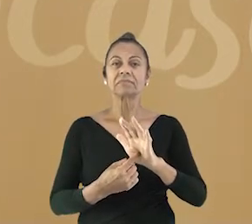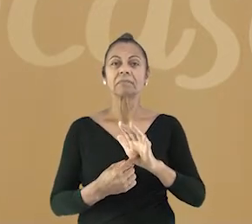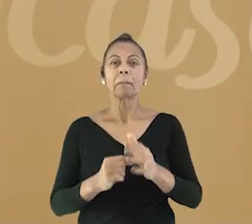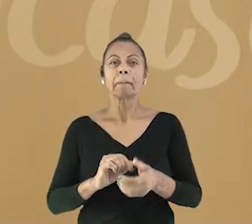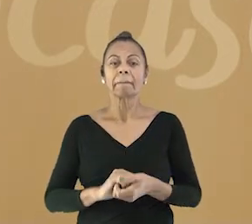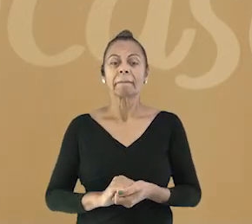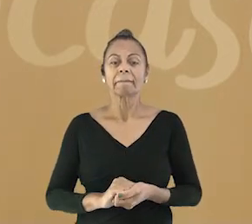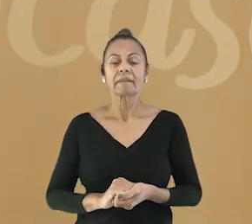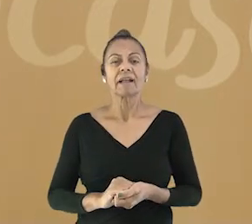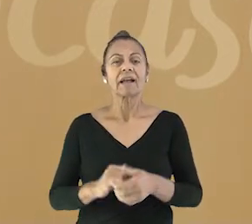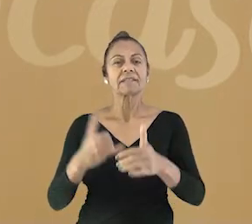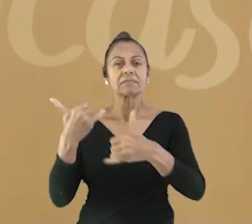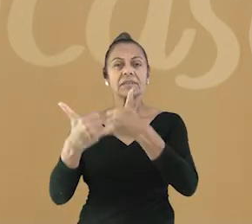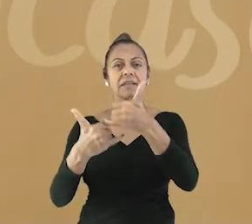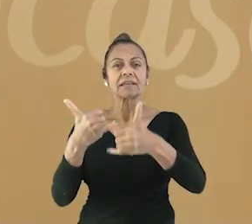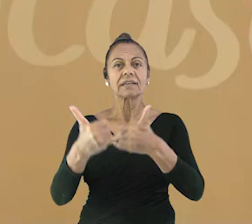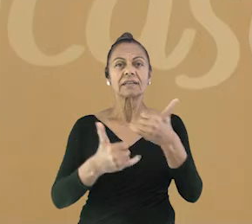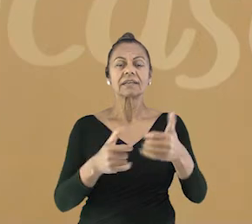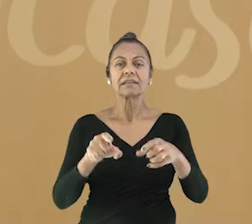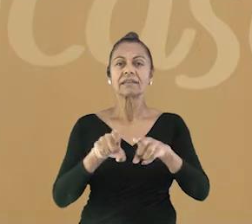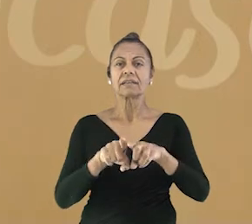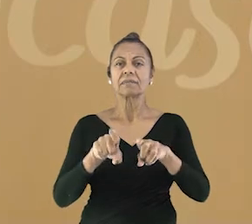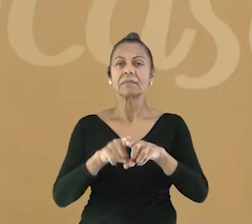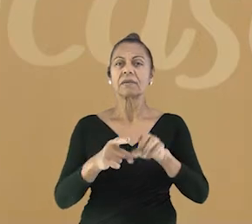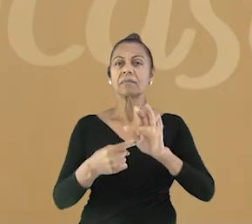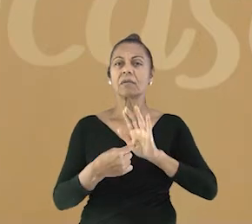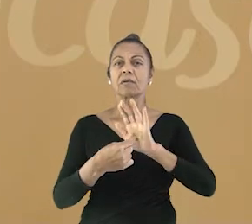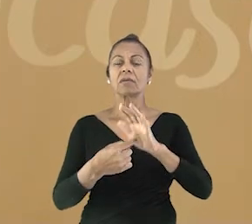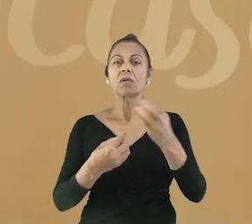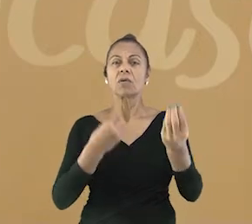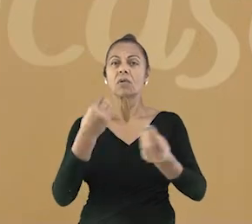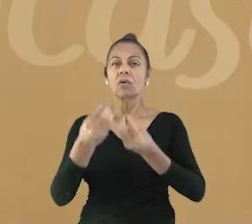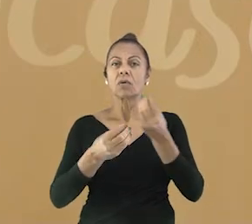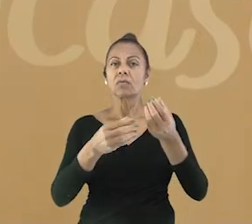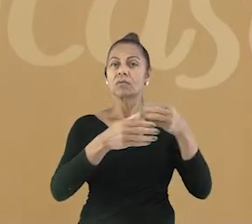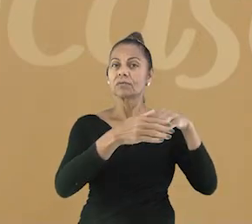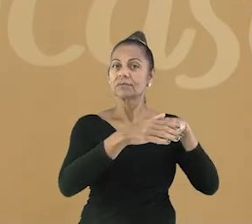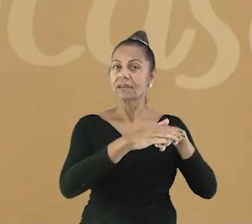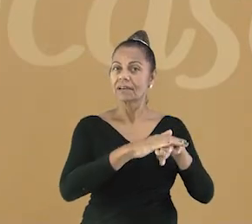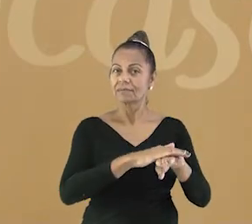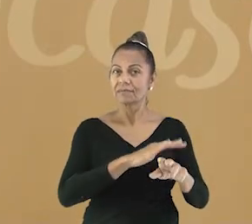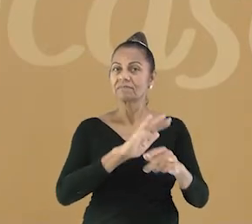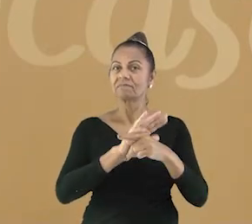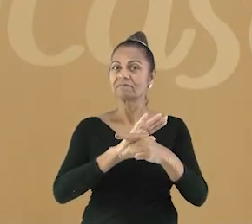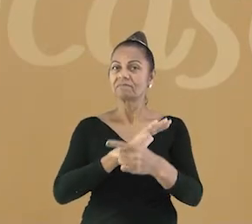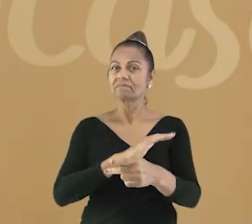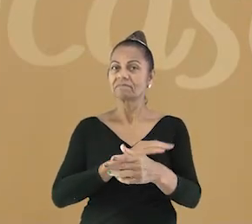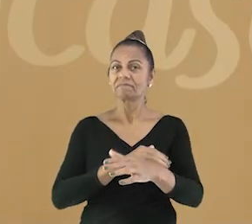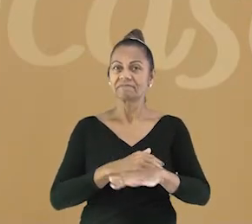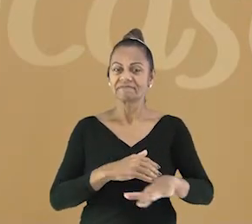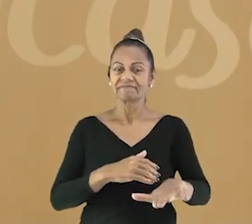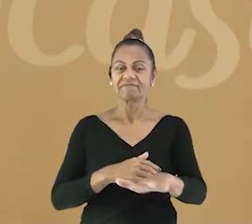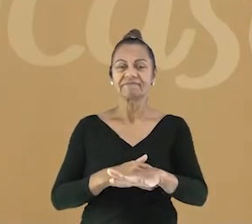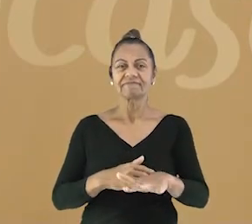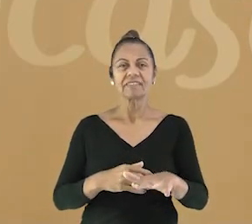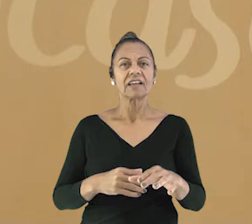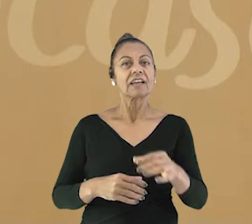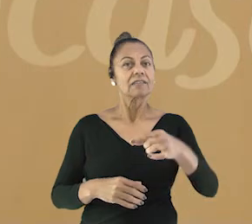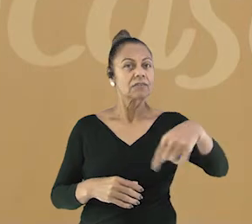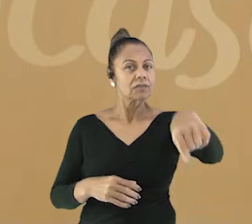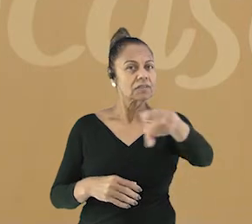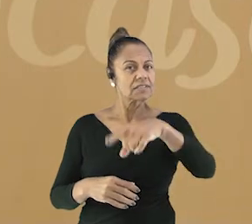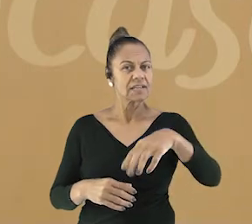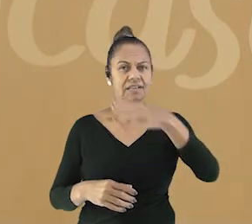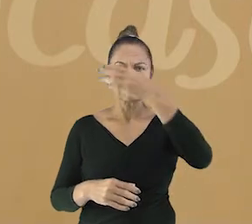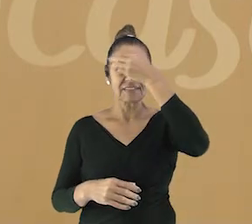são vistas. As suas brincadeiras também falam muito de como são seus hábitos. Não se